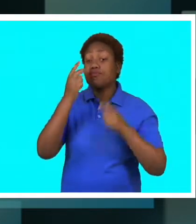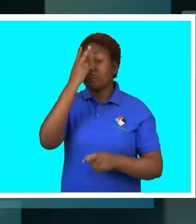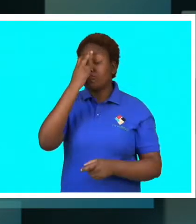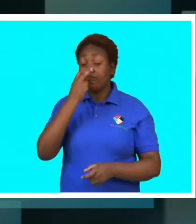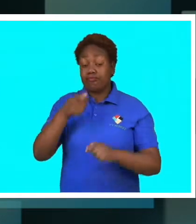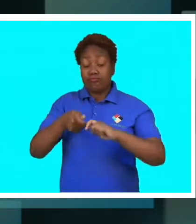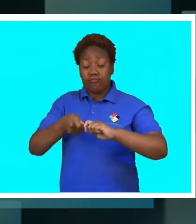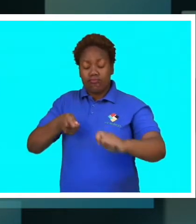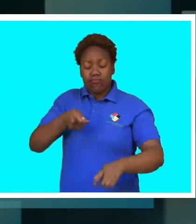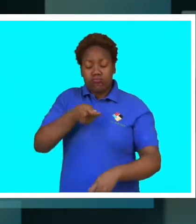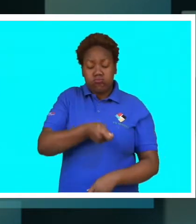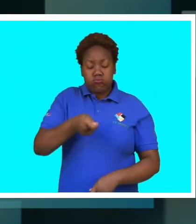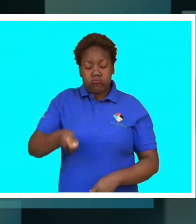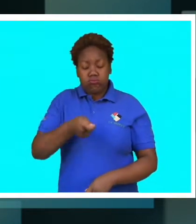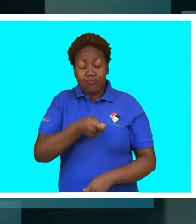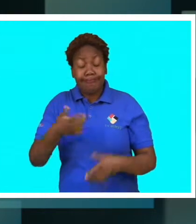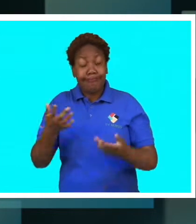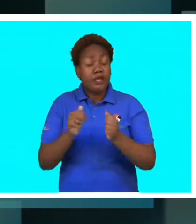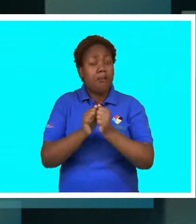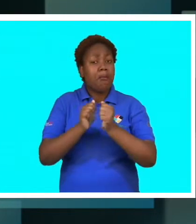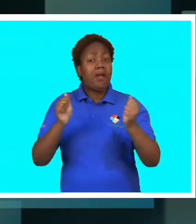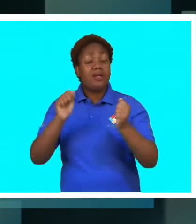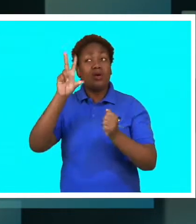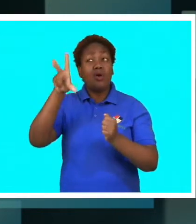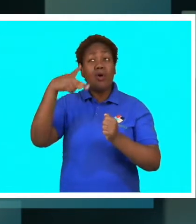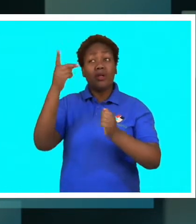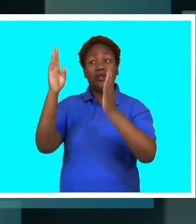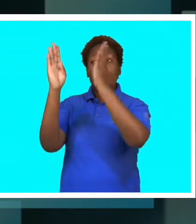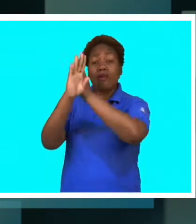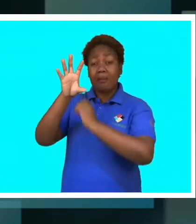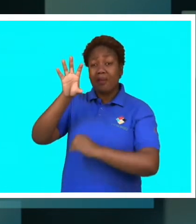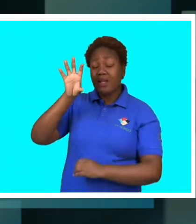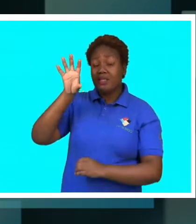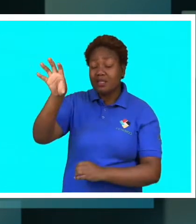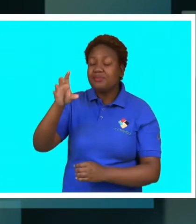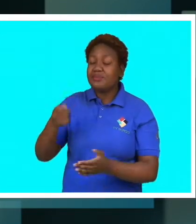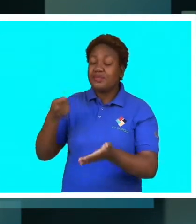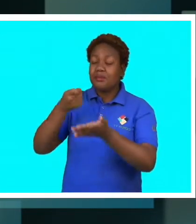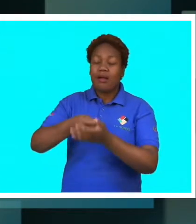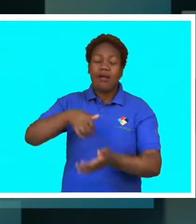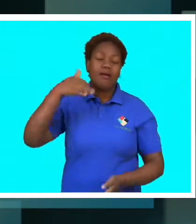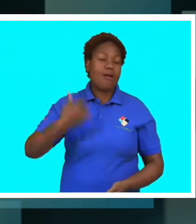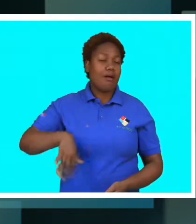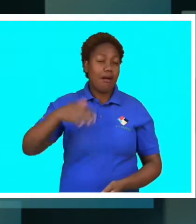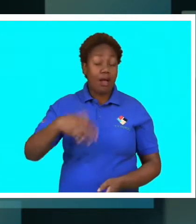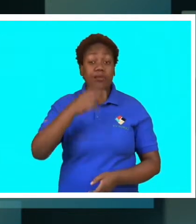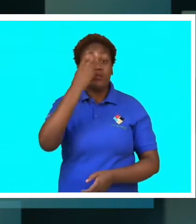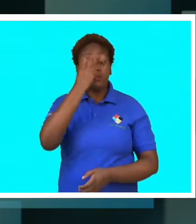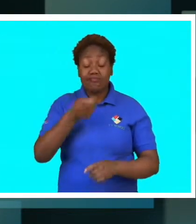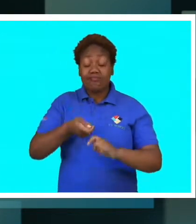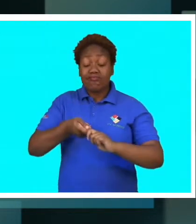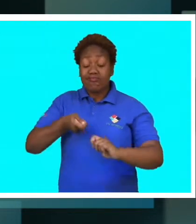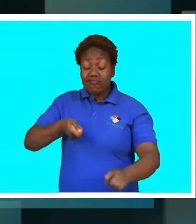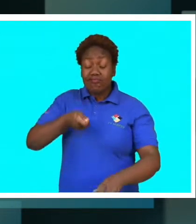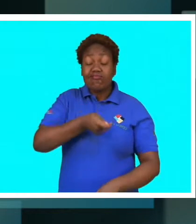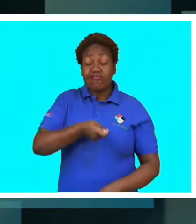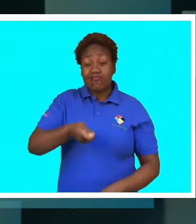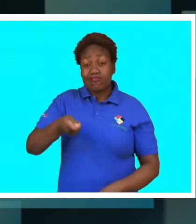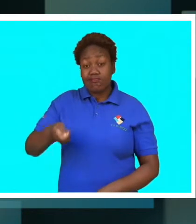bengalas brancas. Segundo esta camada social, o custo de importação deste instrumento de apoio à